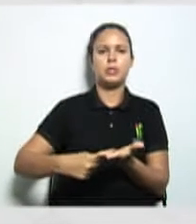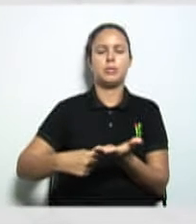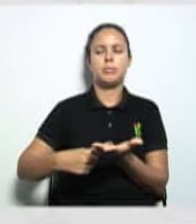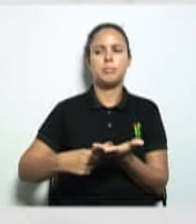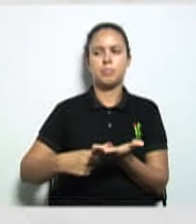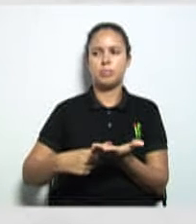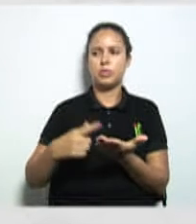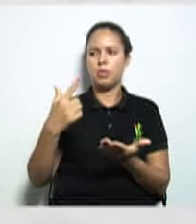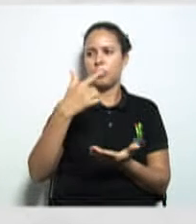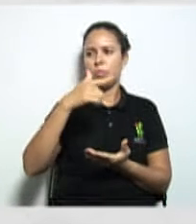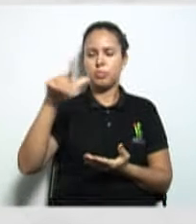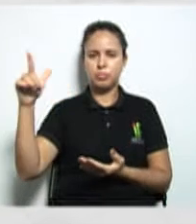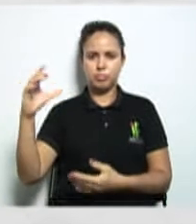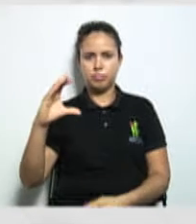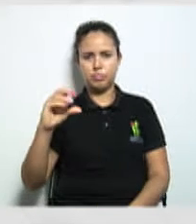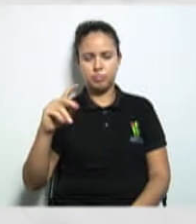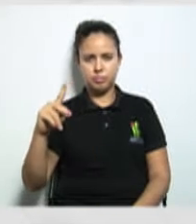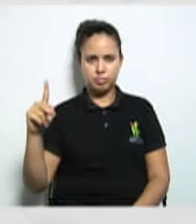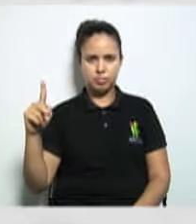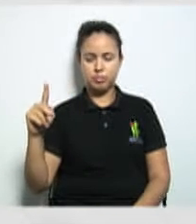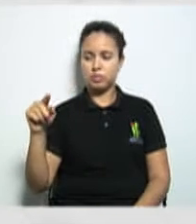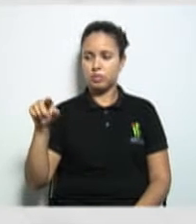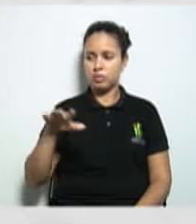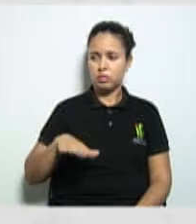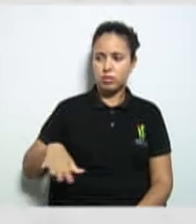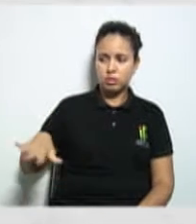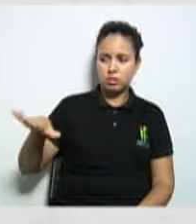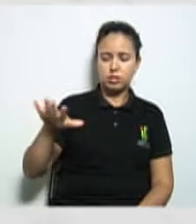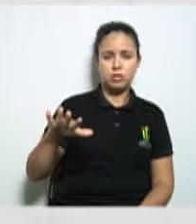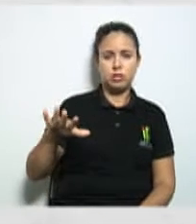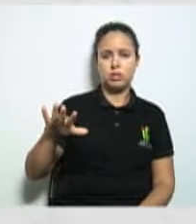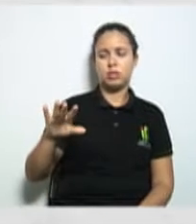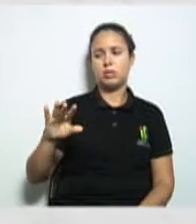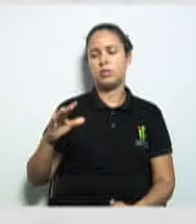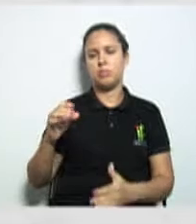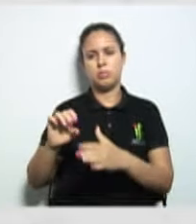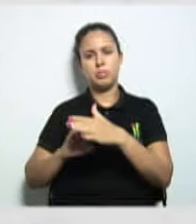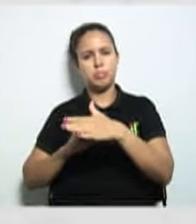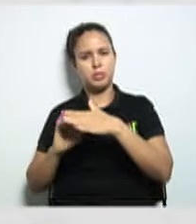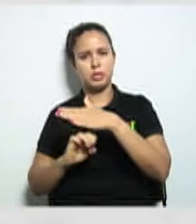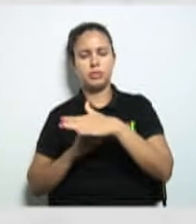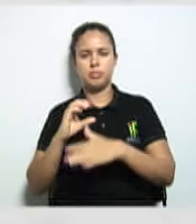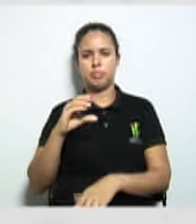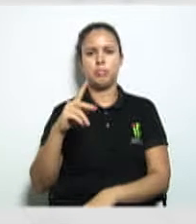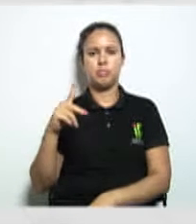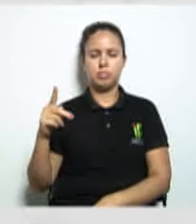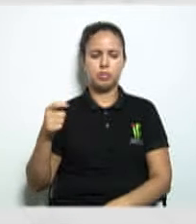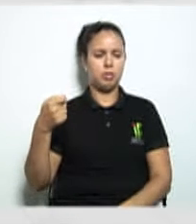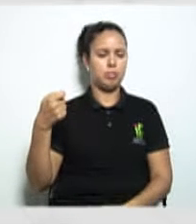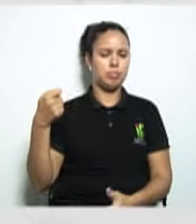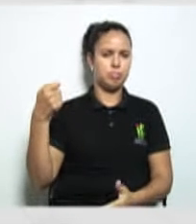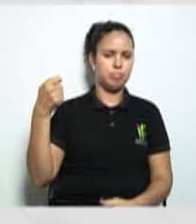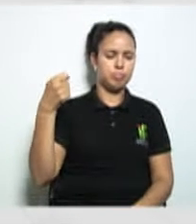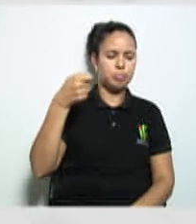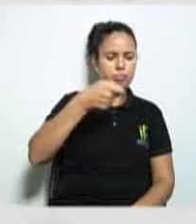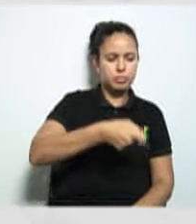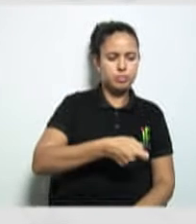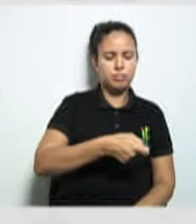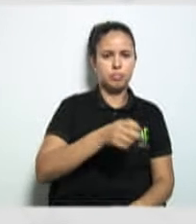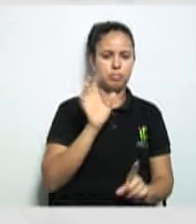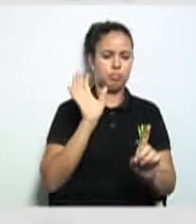outras organizações, não vão sofrer a interferência. Por quê? Porque